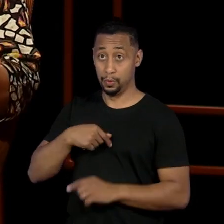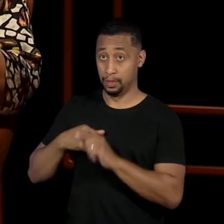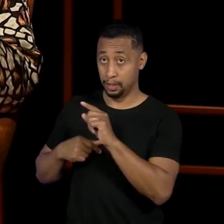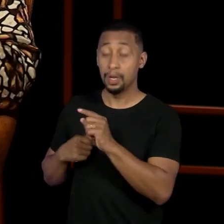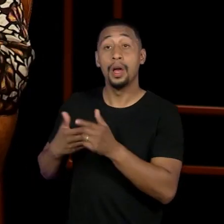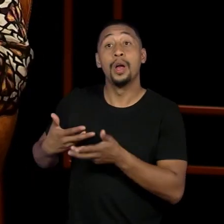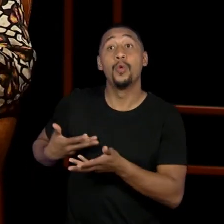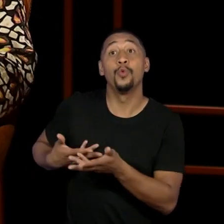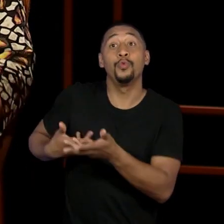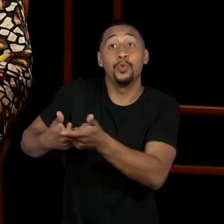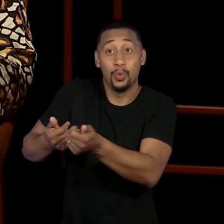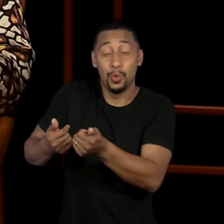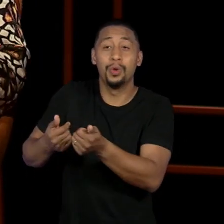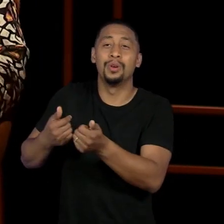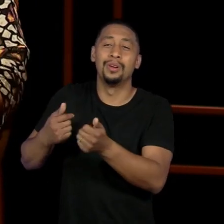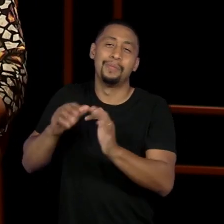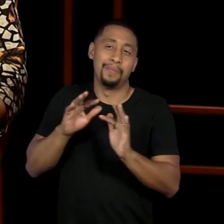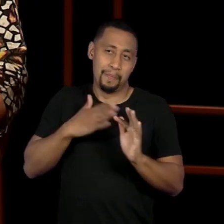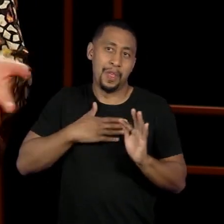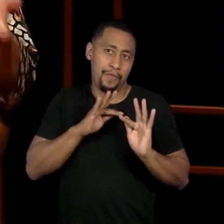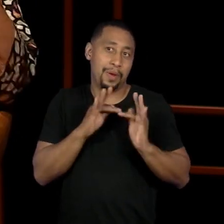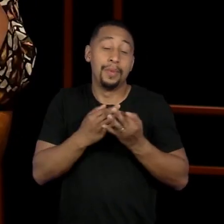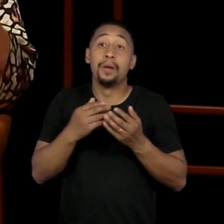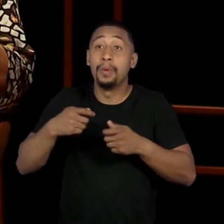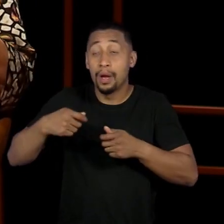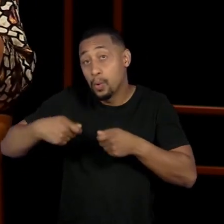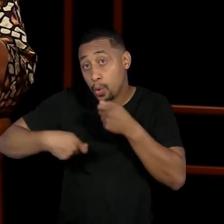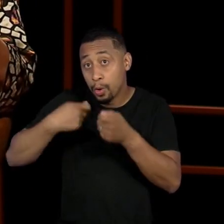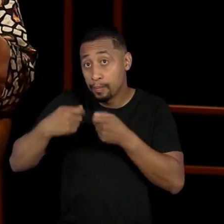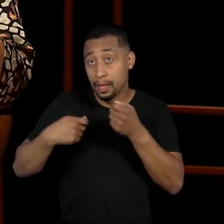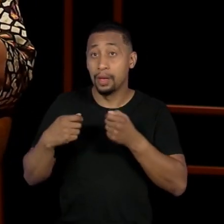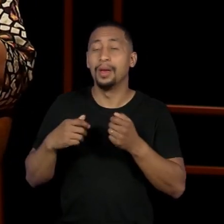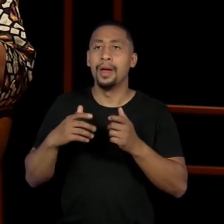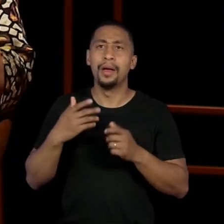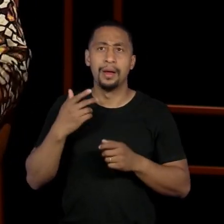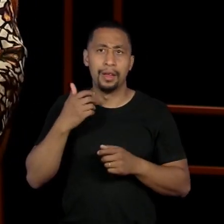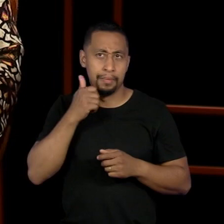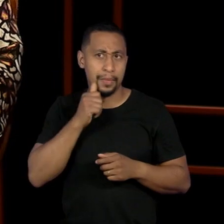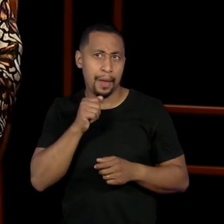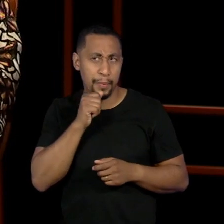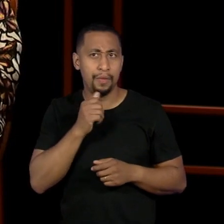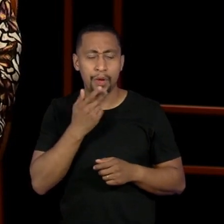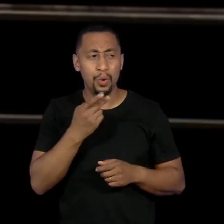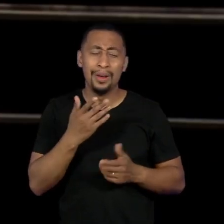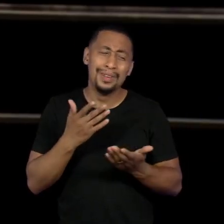uma filha, de uns amigos, não sei o quê, que está doente, não sei. Mas traz, ela pode, ela anda.